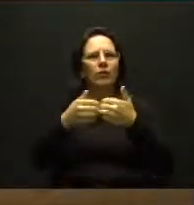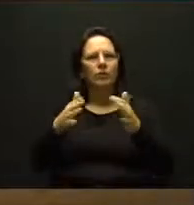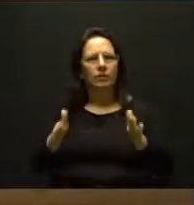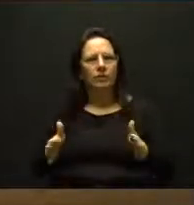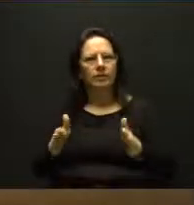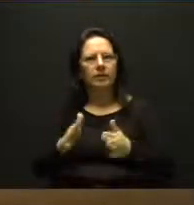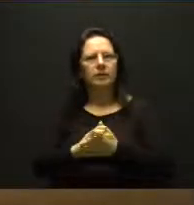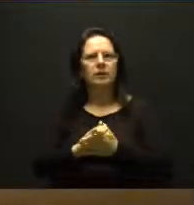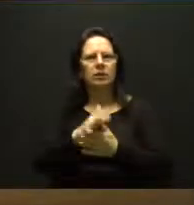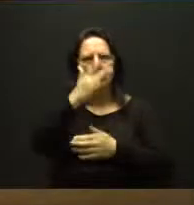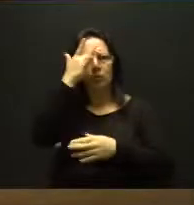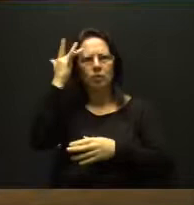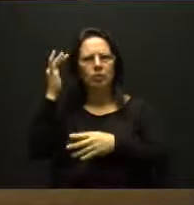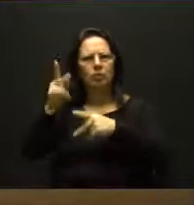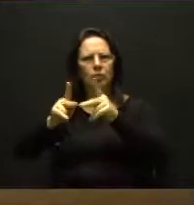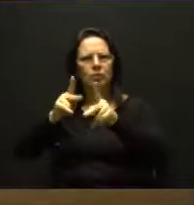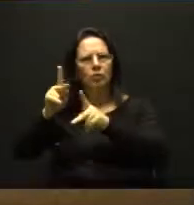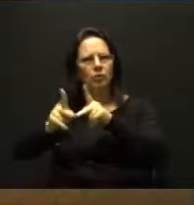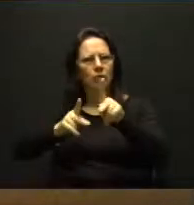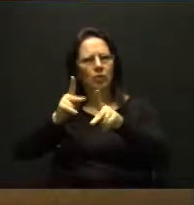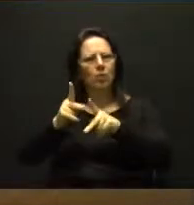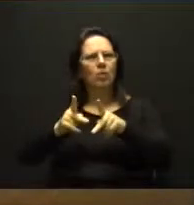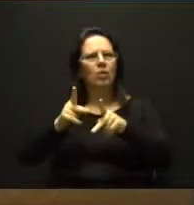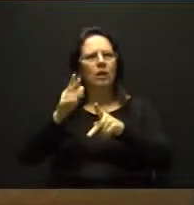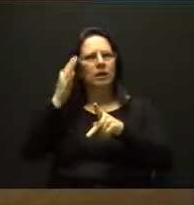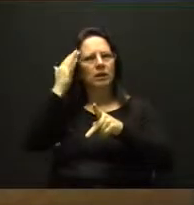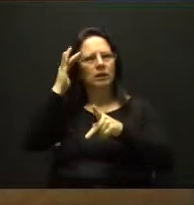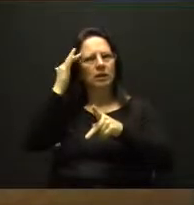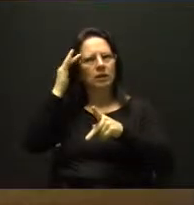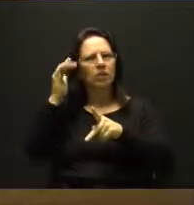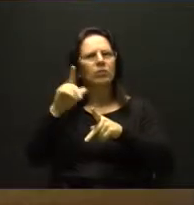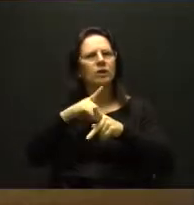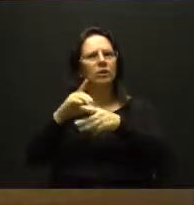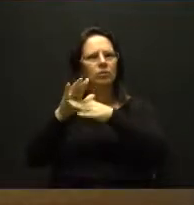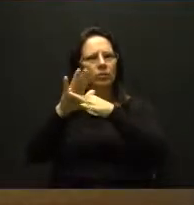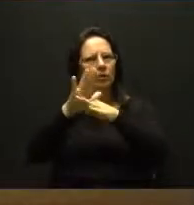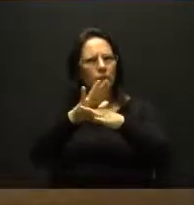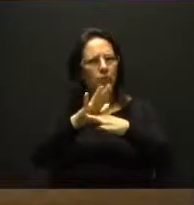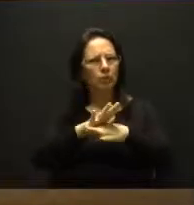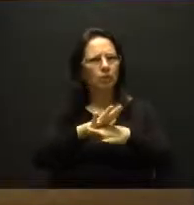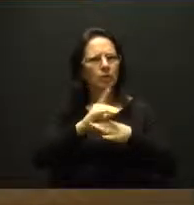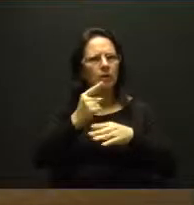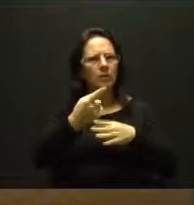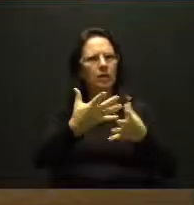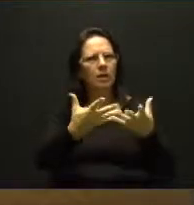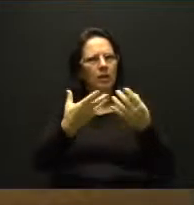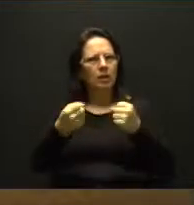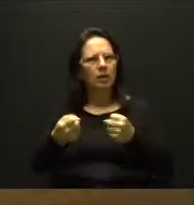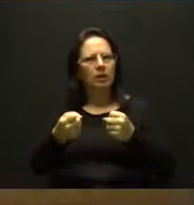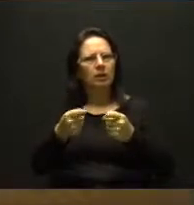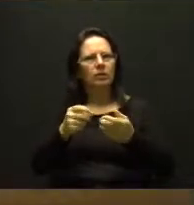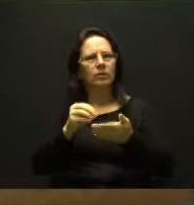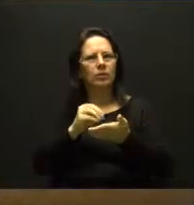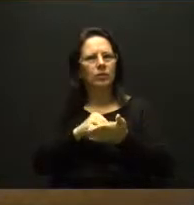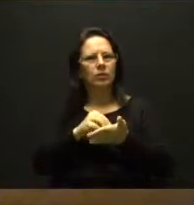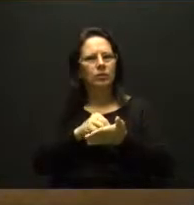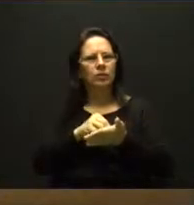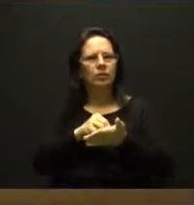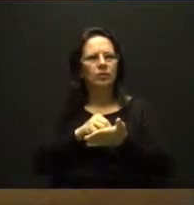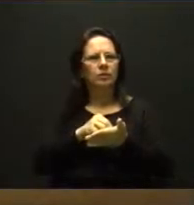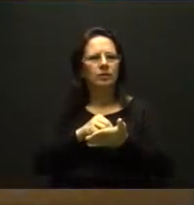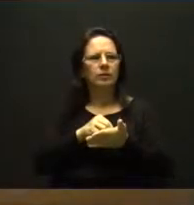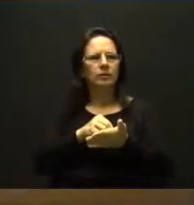carente entendemos que está tendo atendimento mas quando nós falamos em convenções de empreendê de